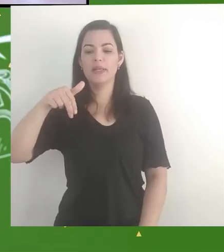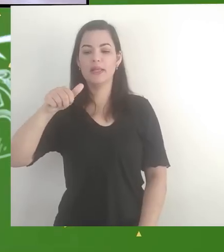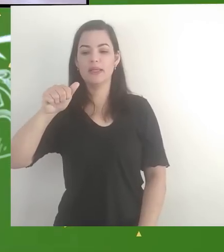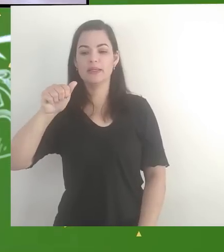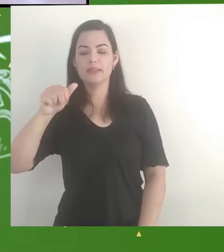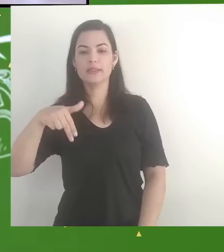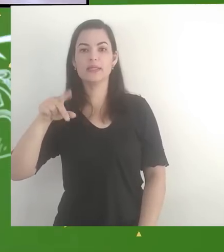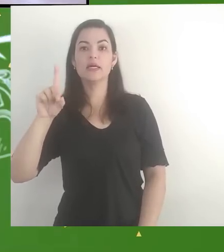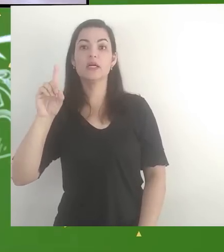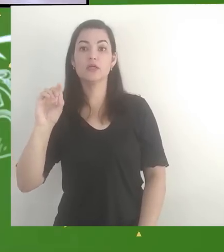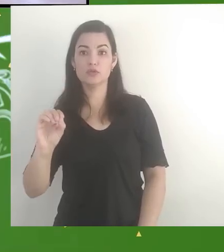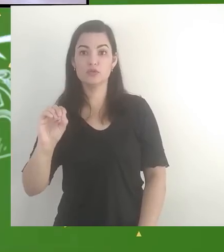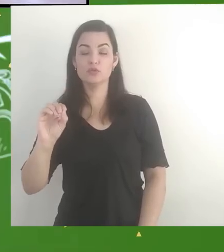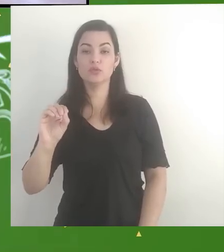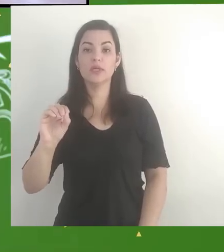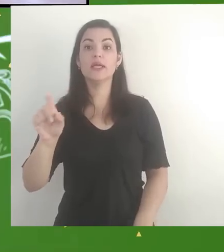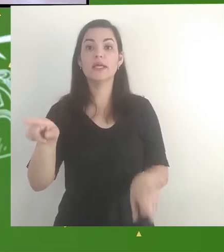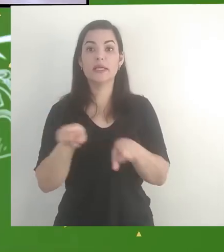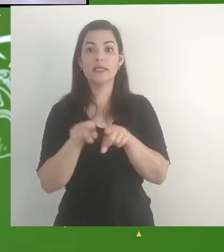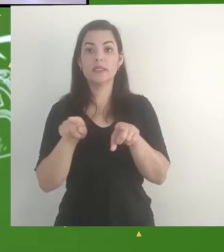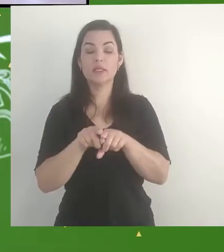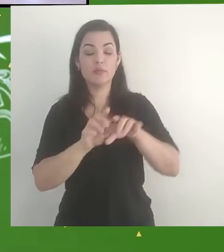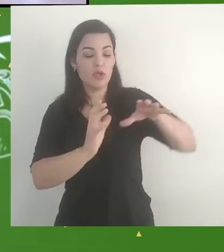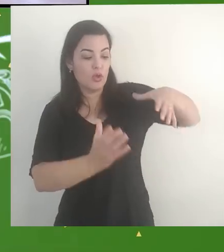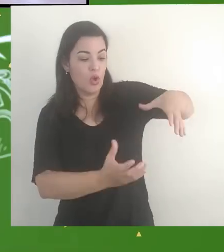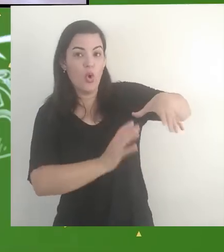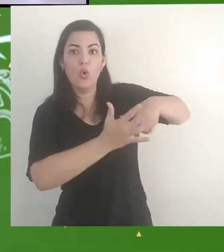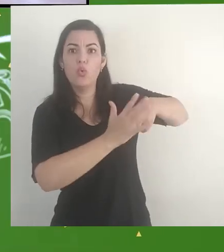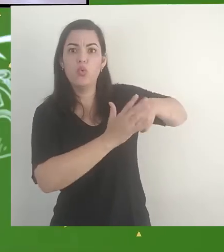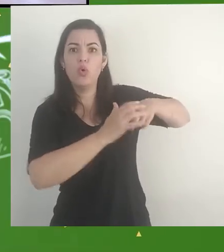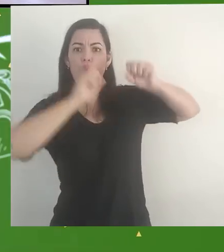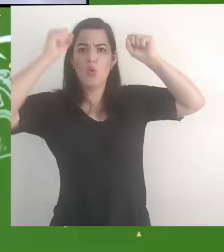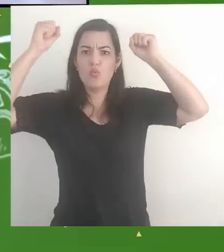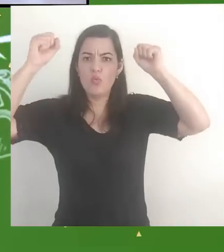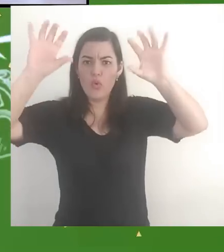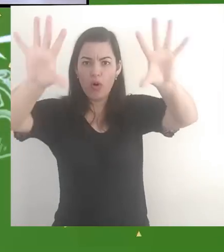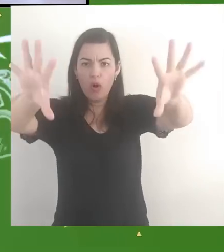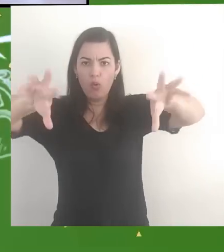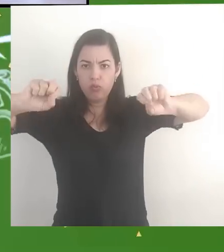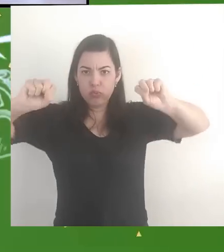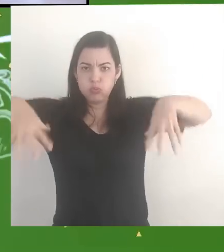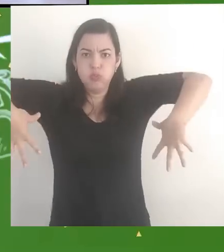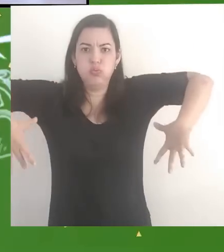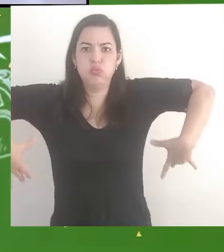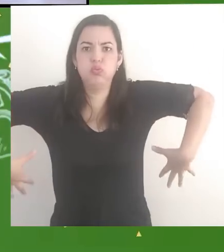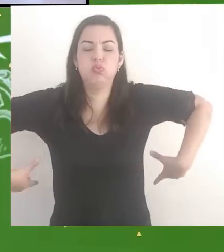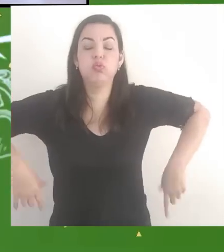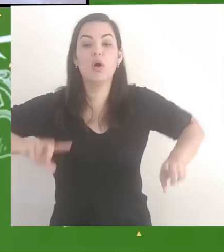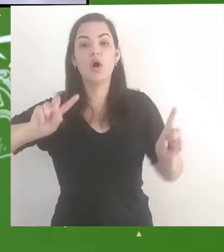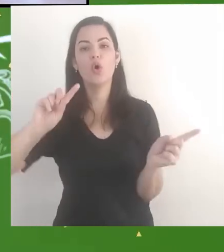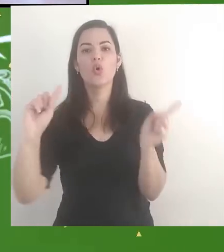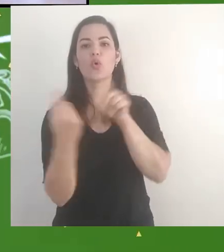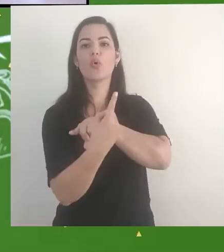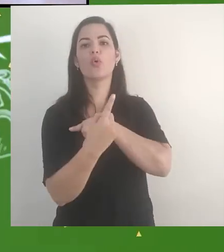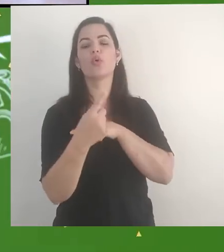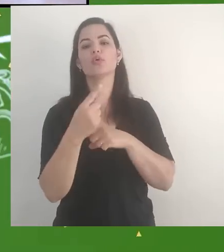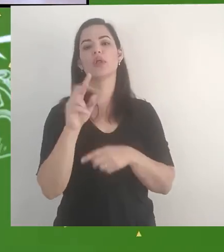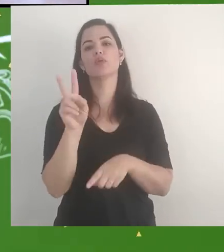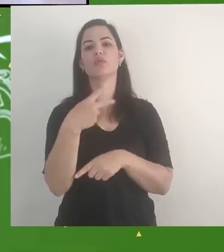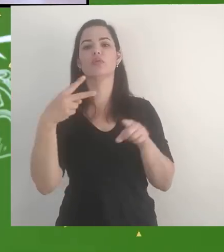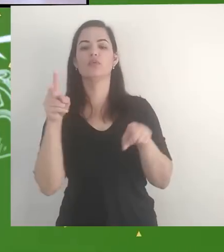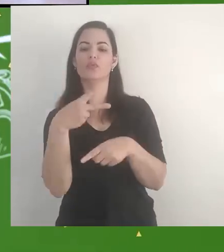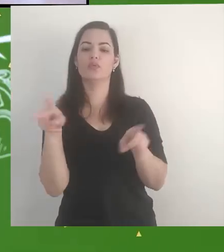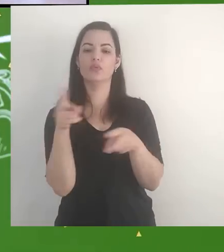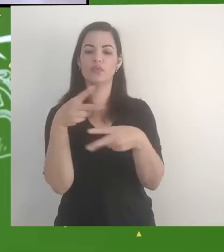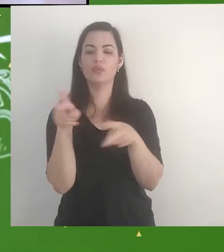pega o ar da frente e joga para trás, contrário ao que acontece com o ventilador. Arthur, adorei a